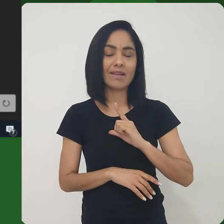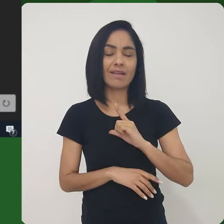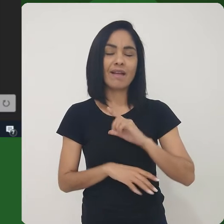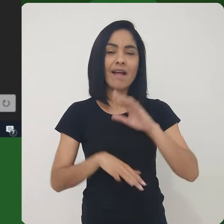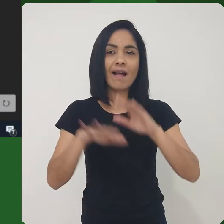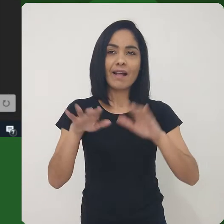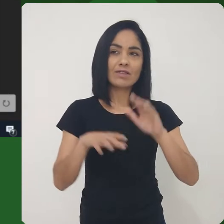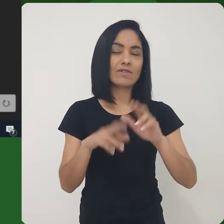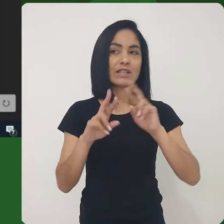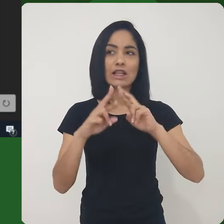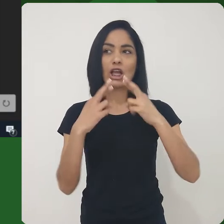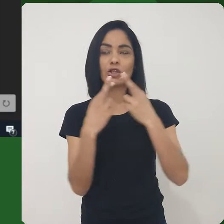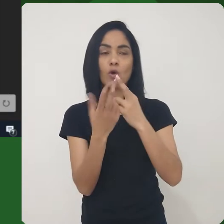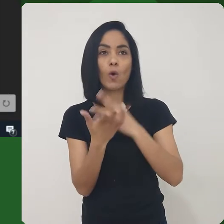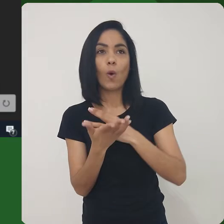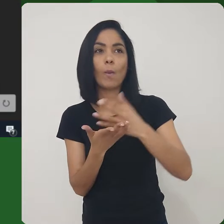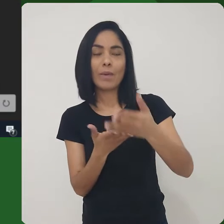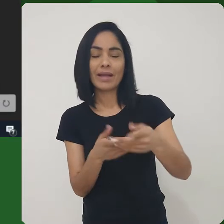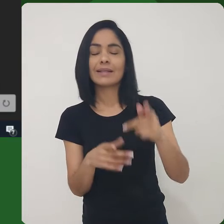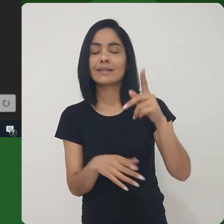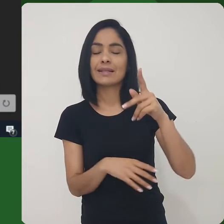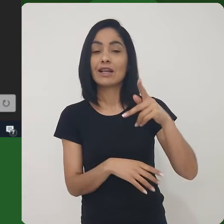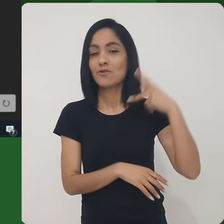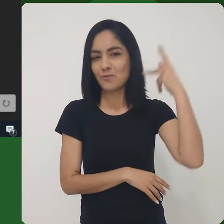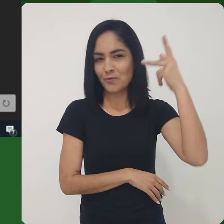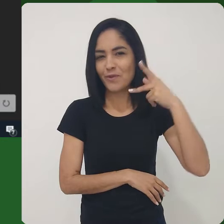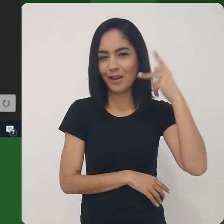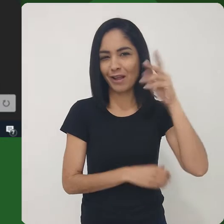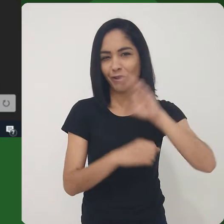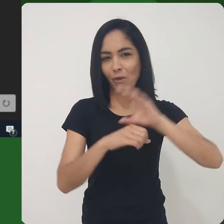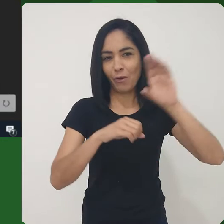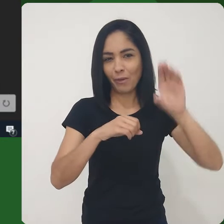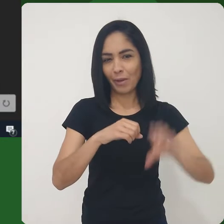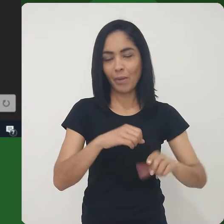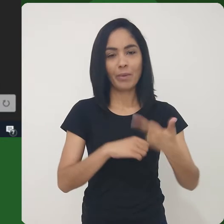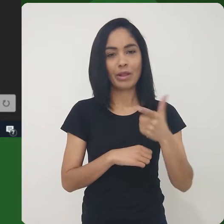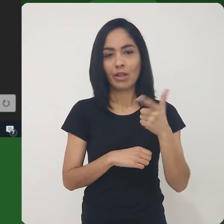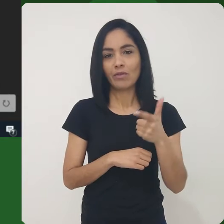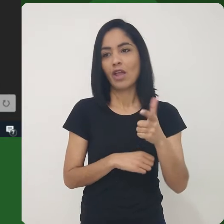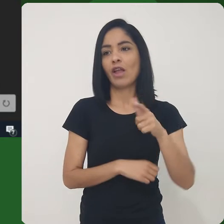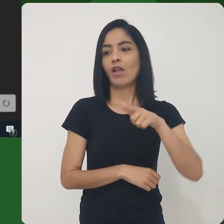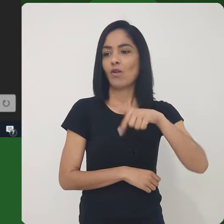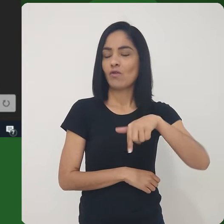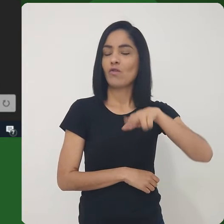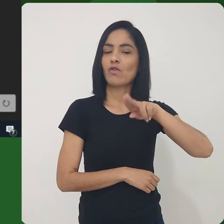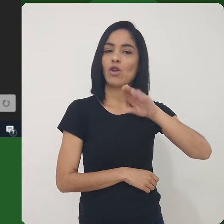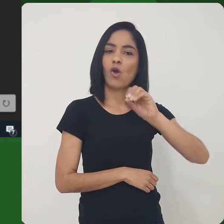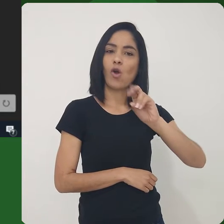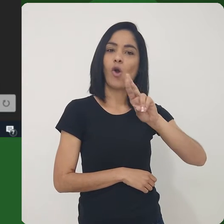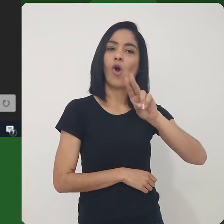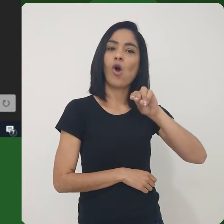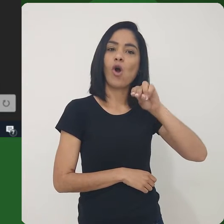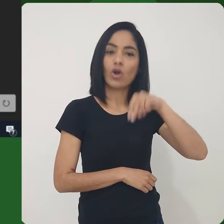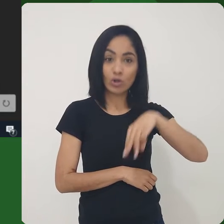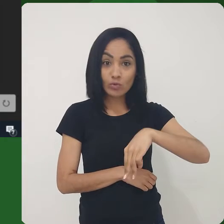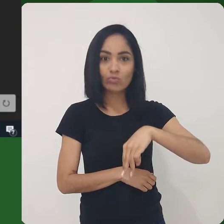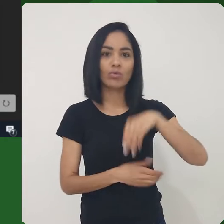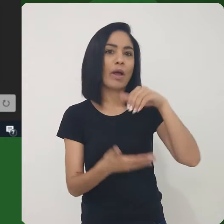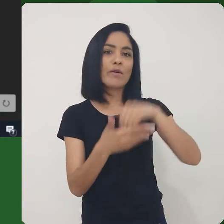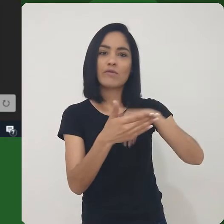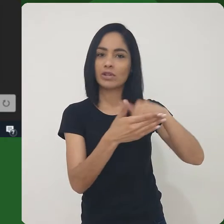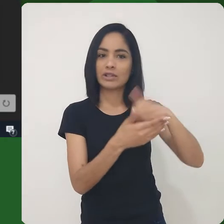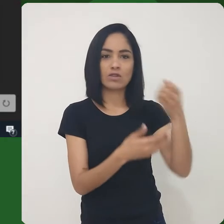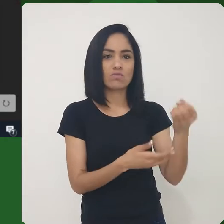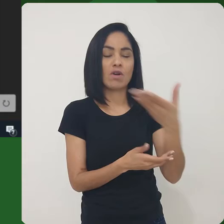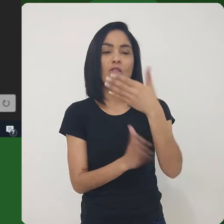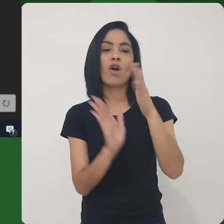muito isso, né? Lá na Câmara de Vereadores não teve quórum suficiente para a votação